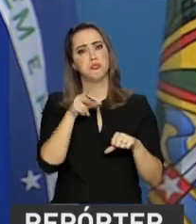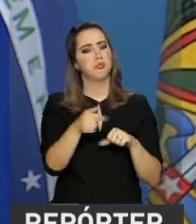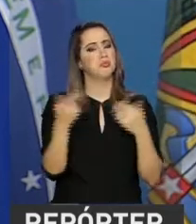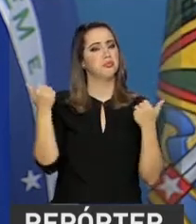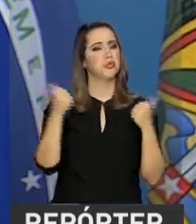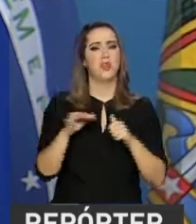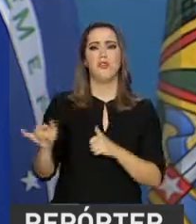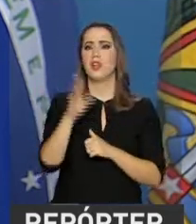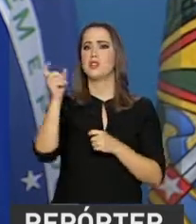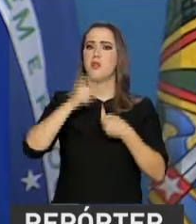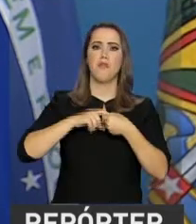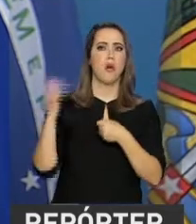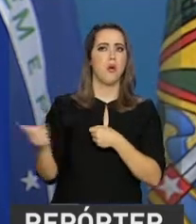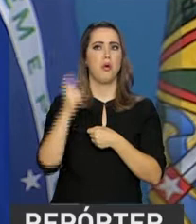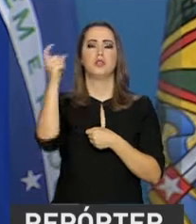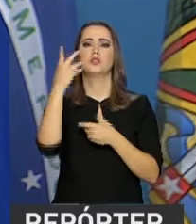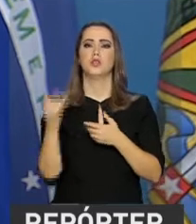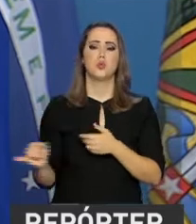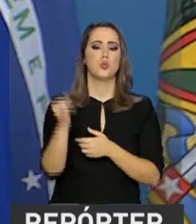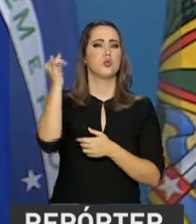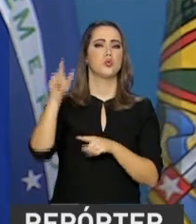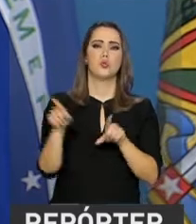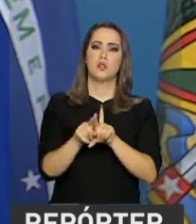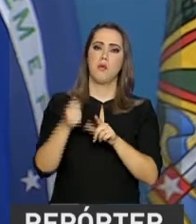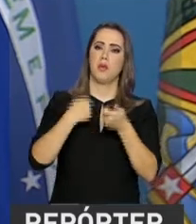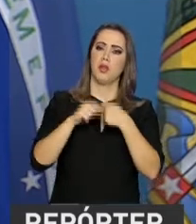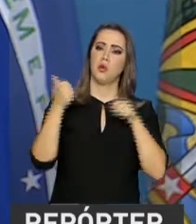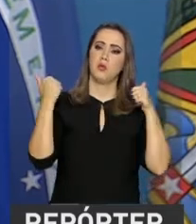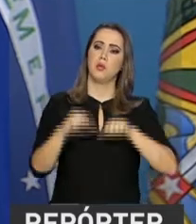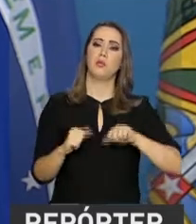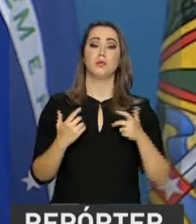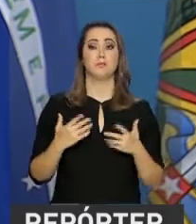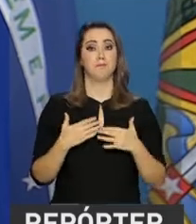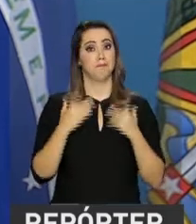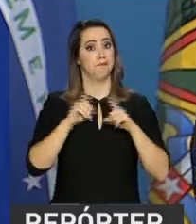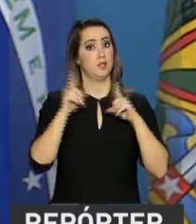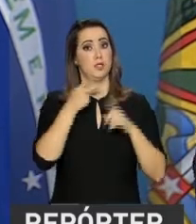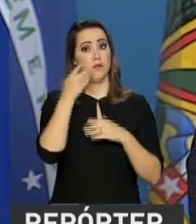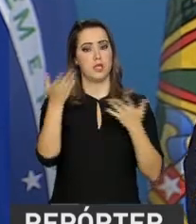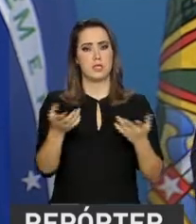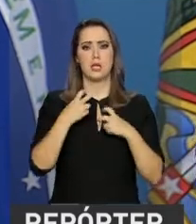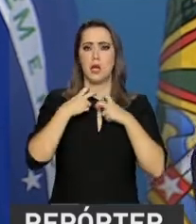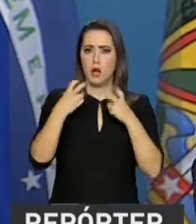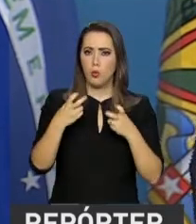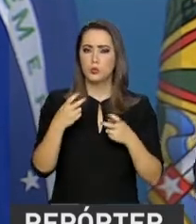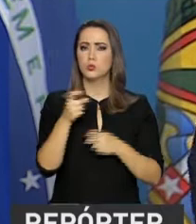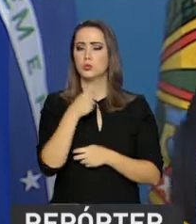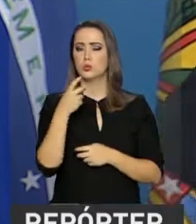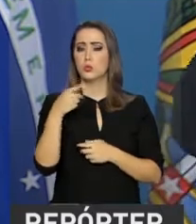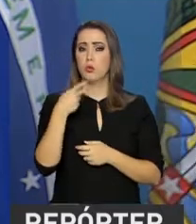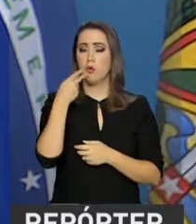pode ser que a inflação volte pode ser que os juros subam pode ser que em nome da economia não prospere e eu digo aqui em alto e bom som